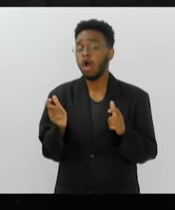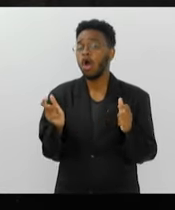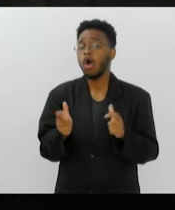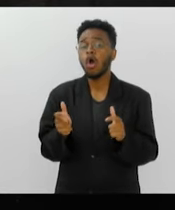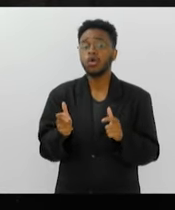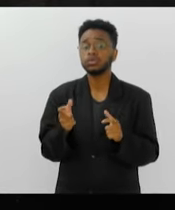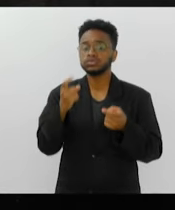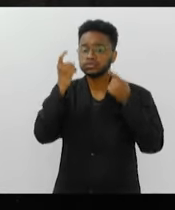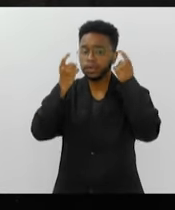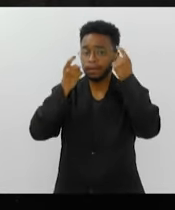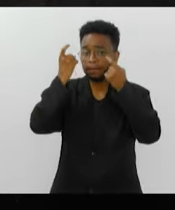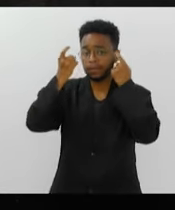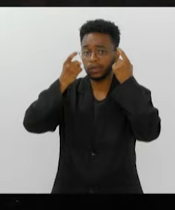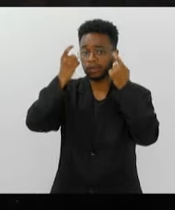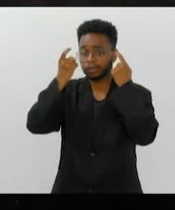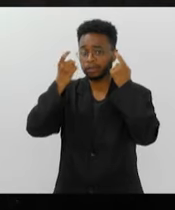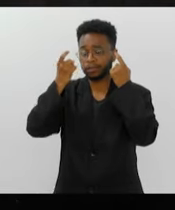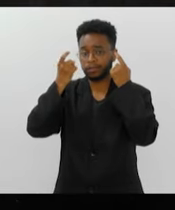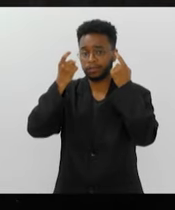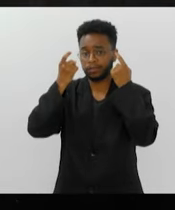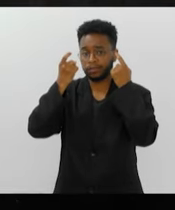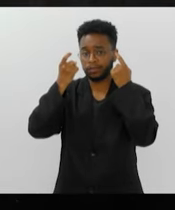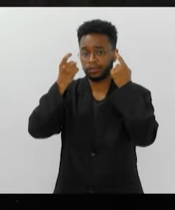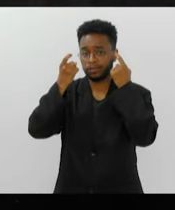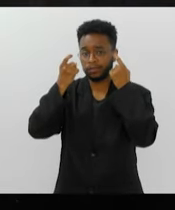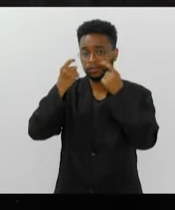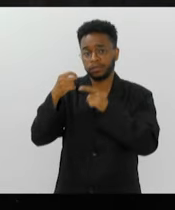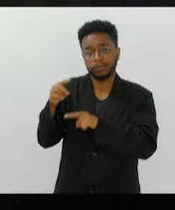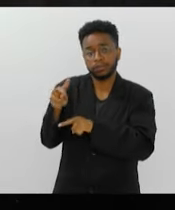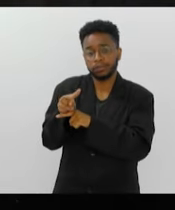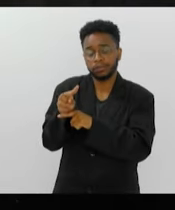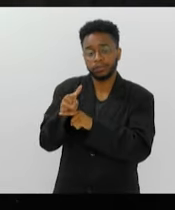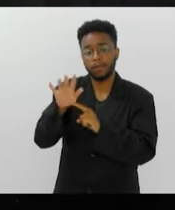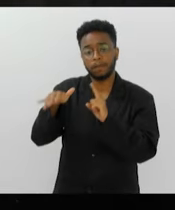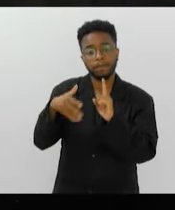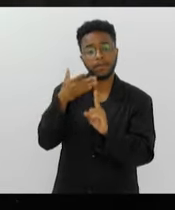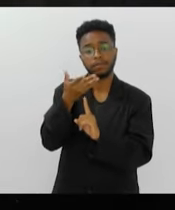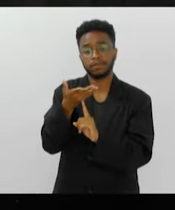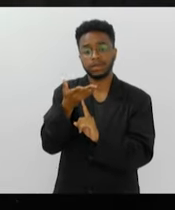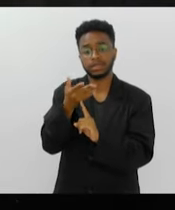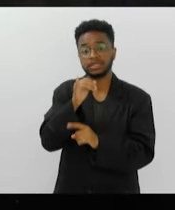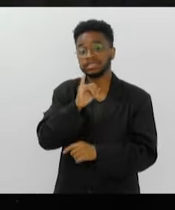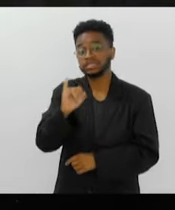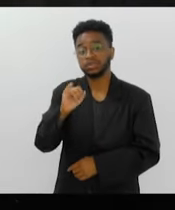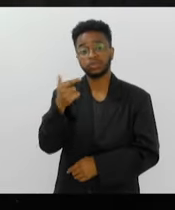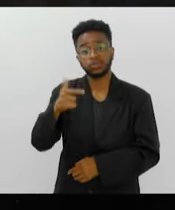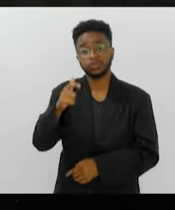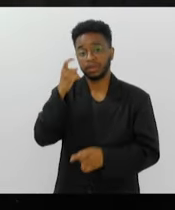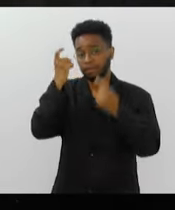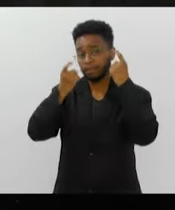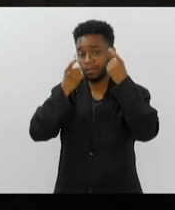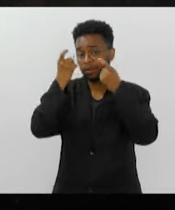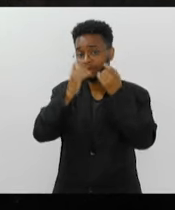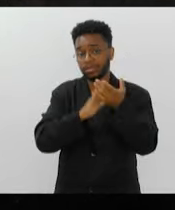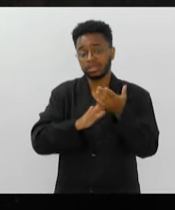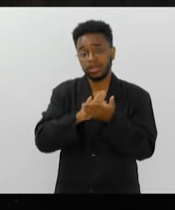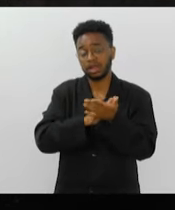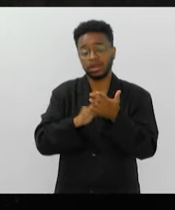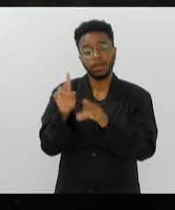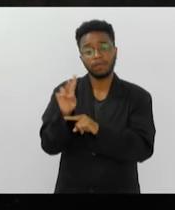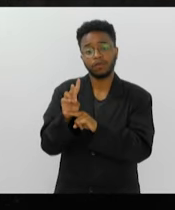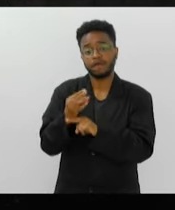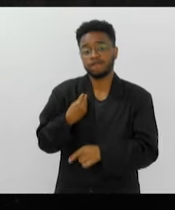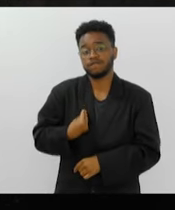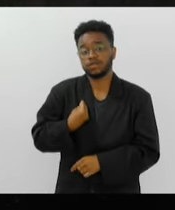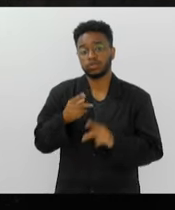a preocupação com a preservação ambiental se sequer temos preocupação da preservação da